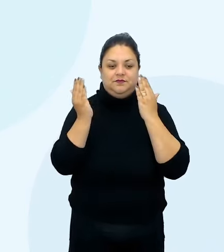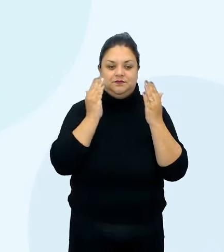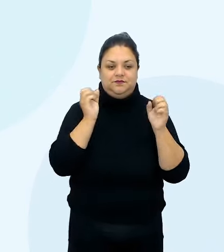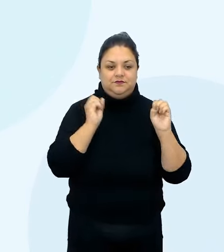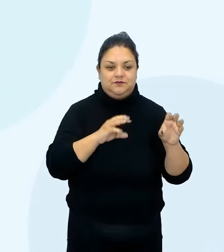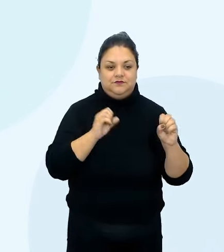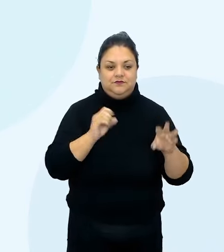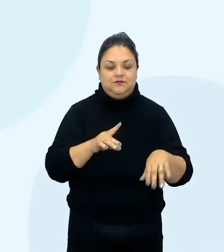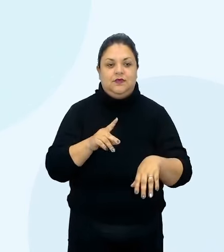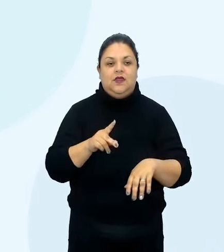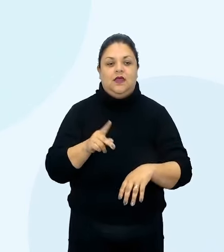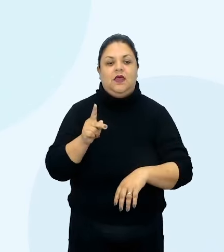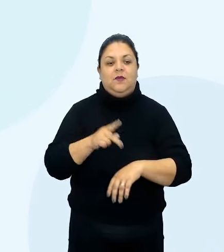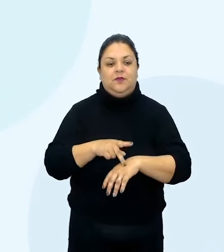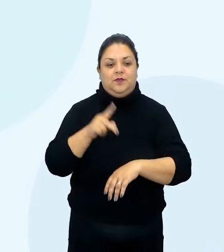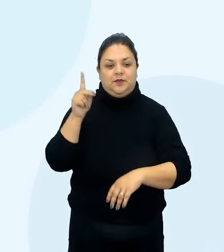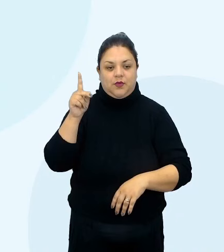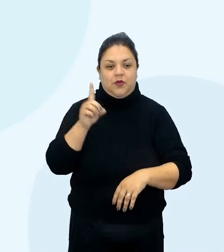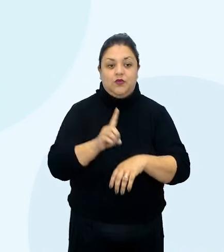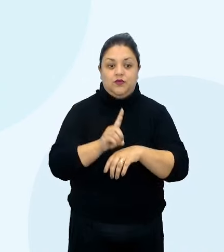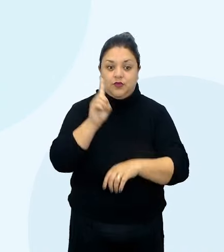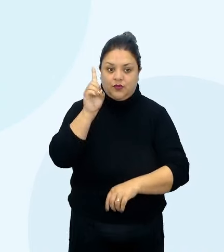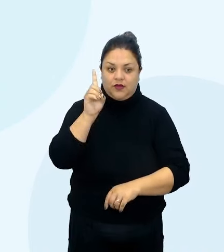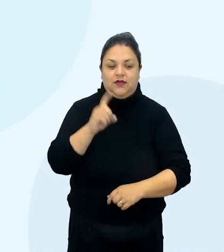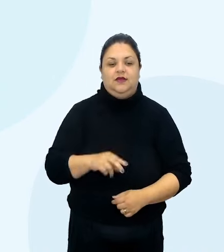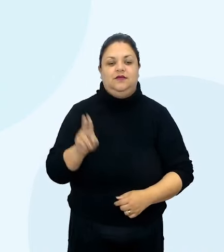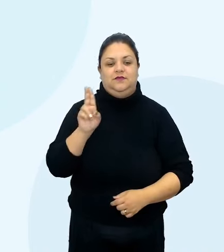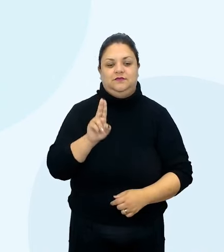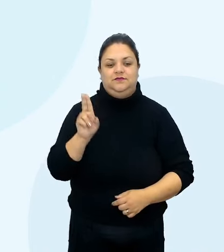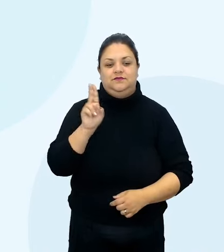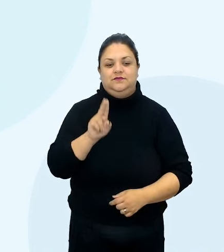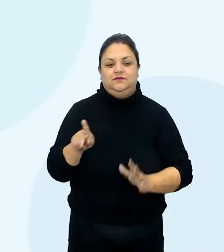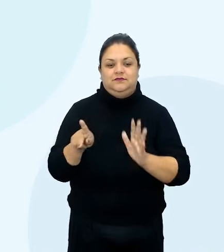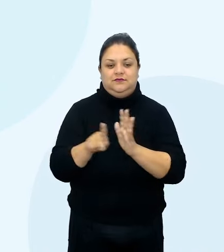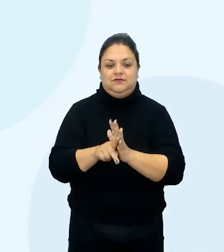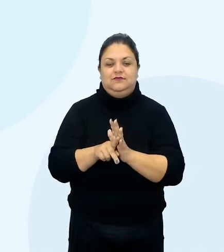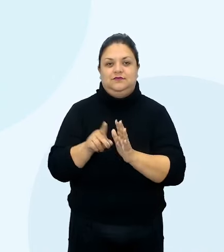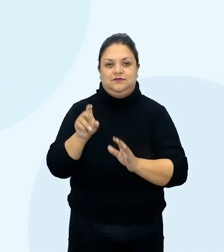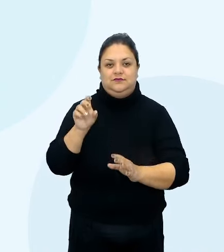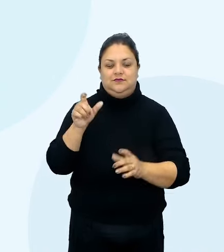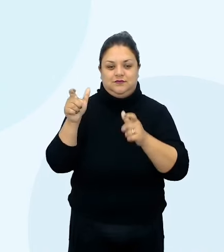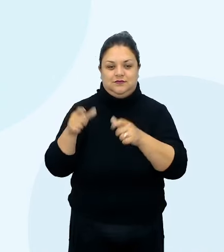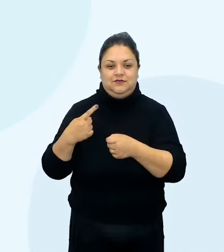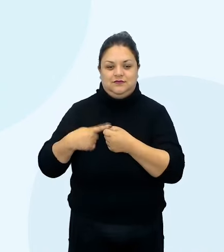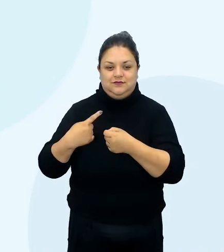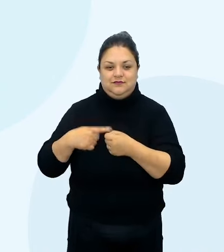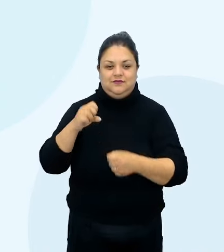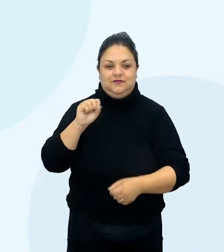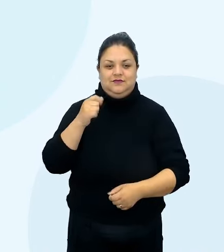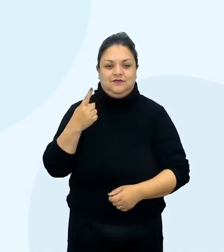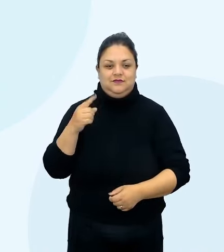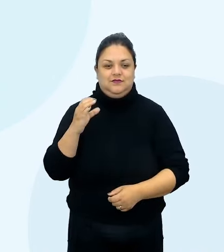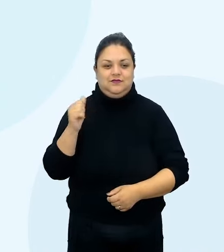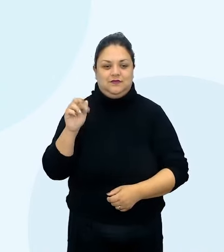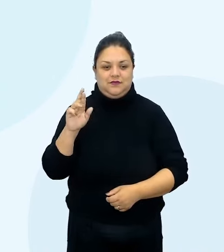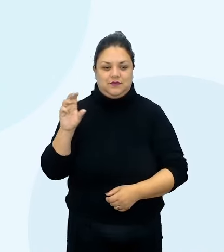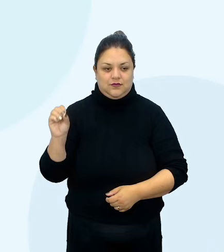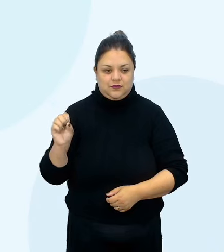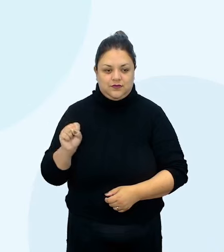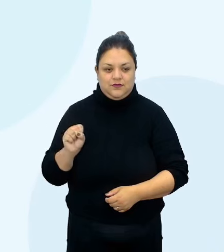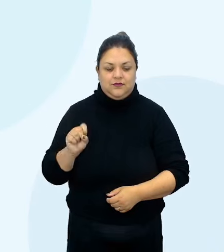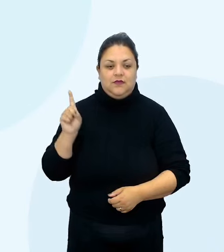de São Carlos. Ela elaborou um guia de orientação e mobilidade para crianças com surdo-cegueira e crianças com deficiência